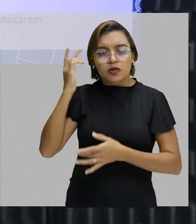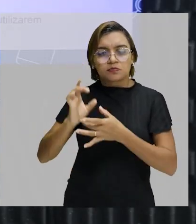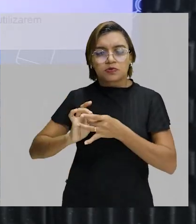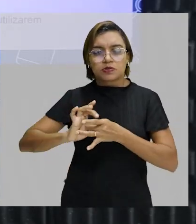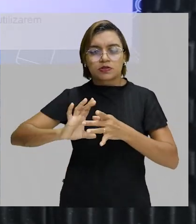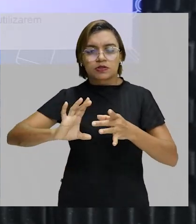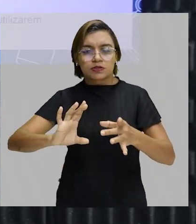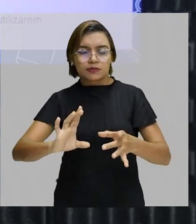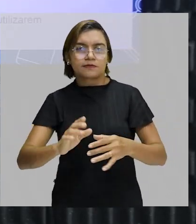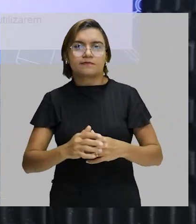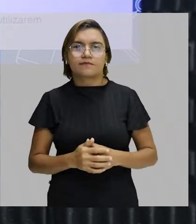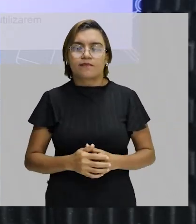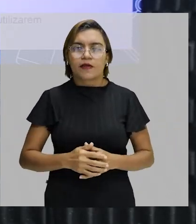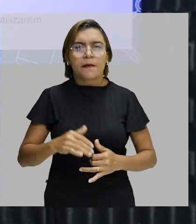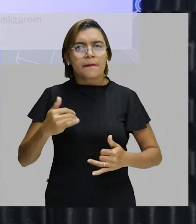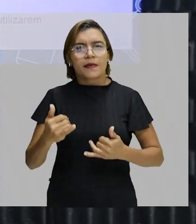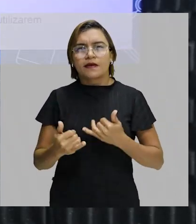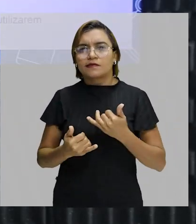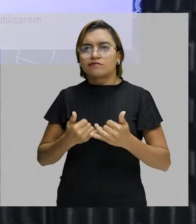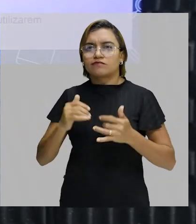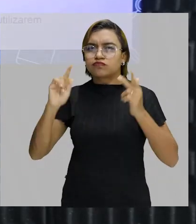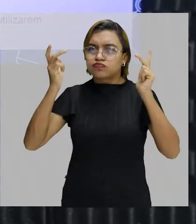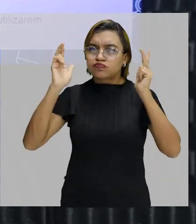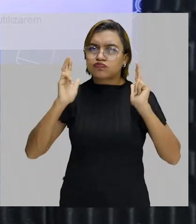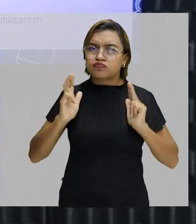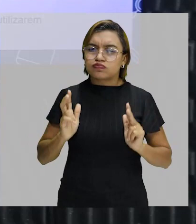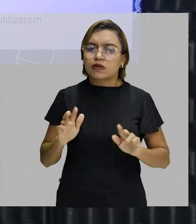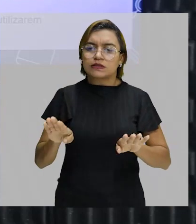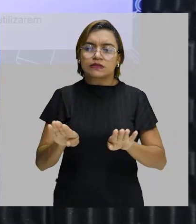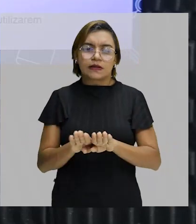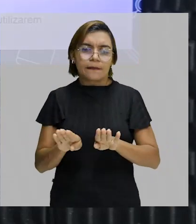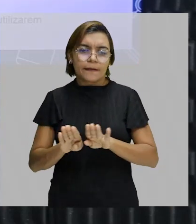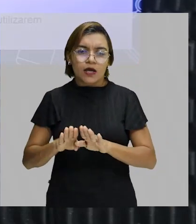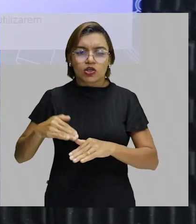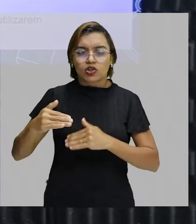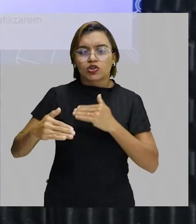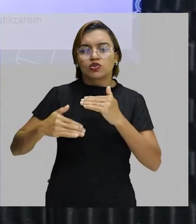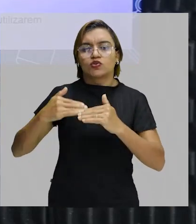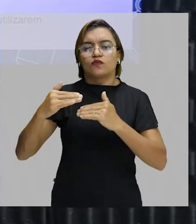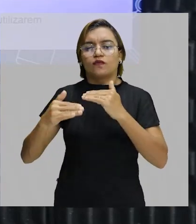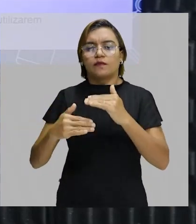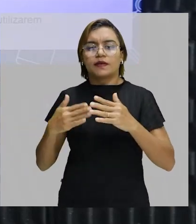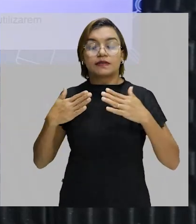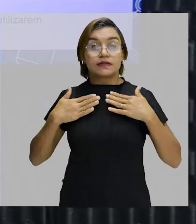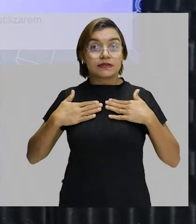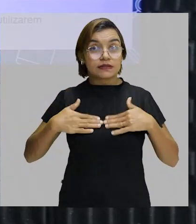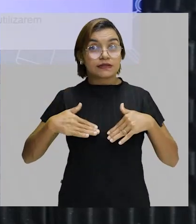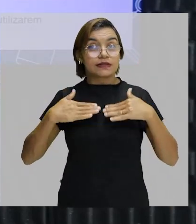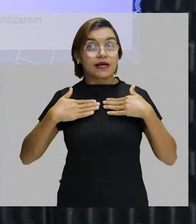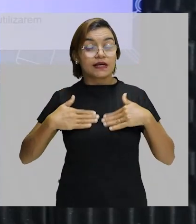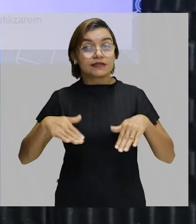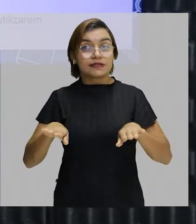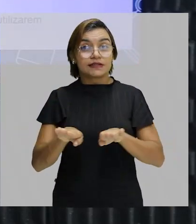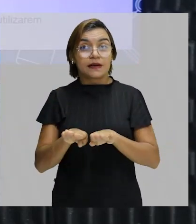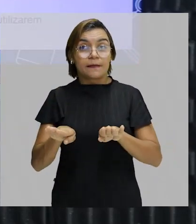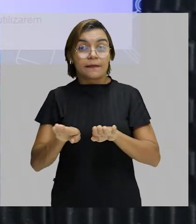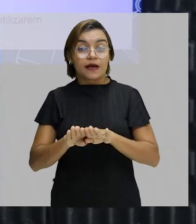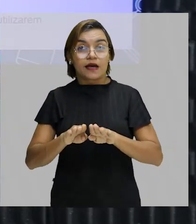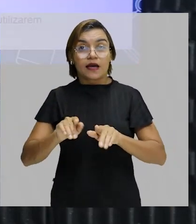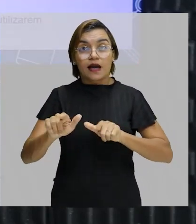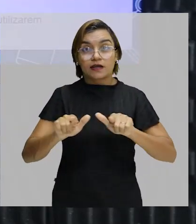permitem a descontração, o desenvolvimento e o descanso por serem atividades lúdicas